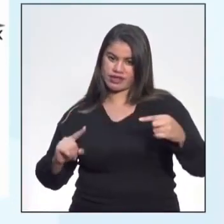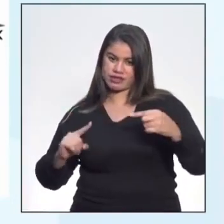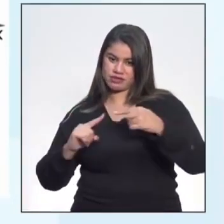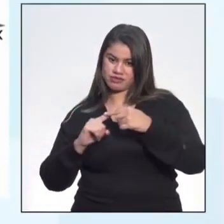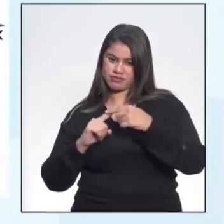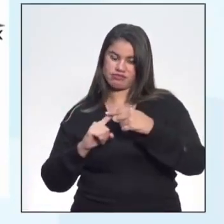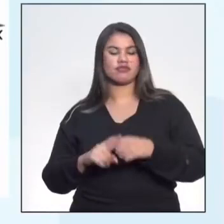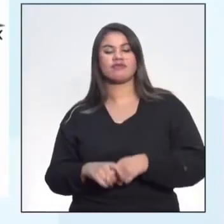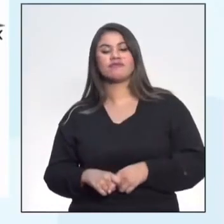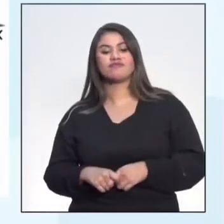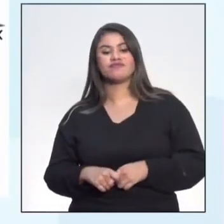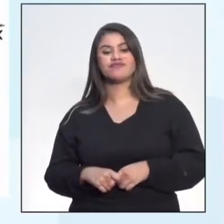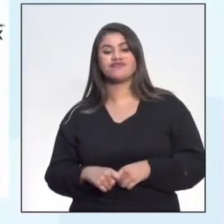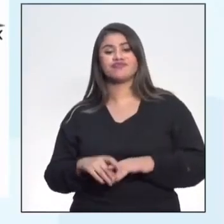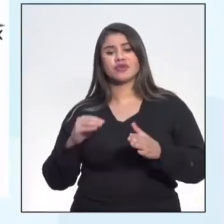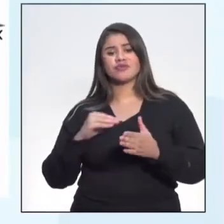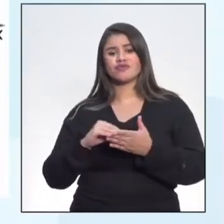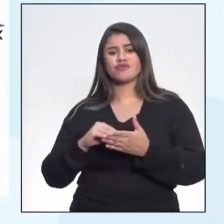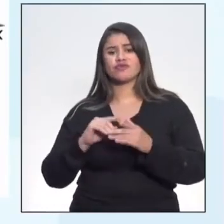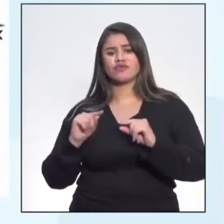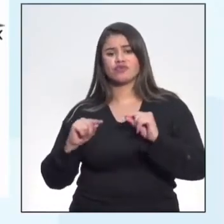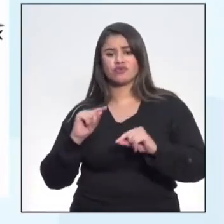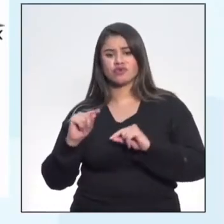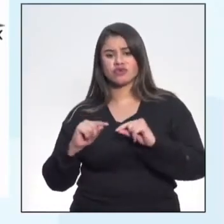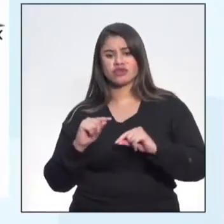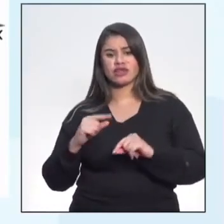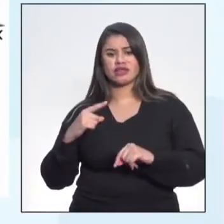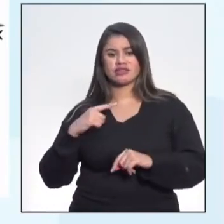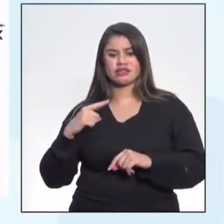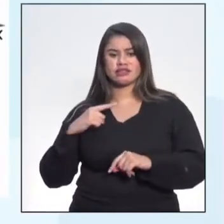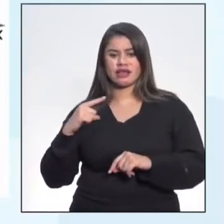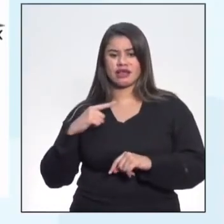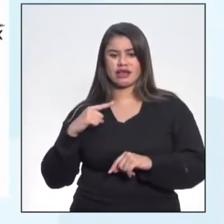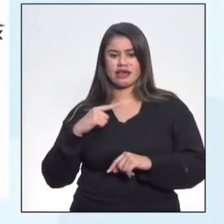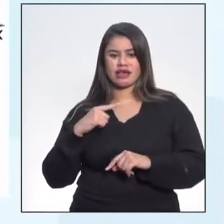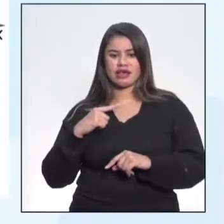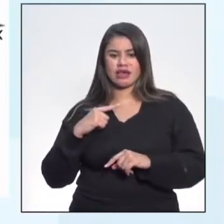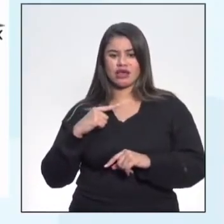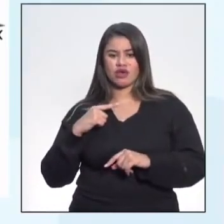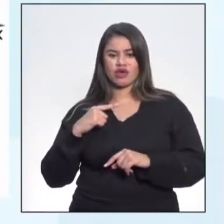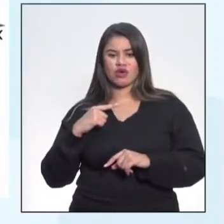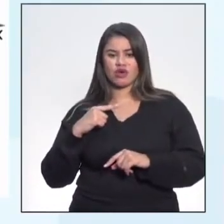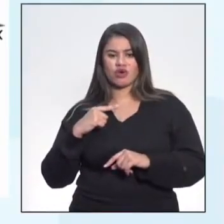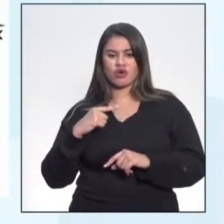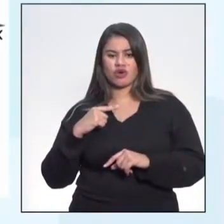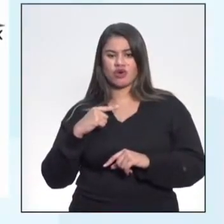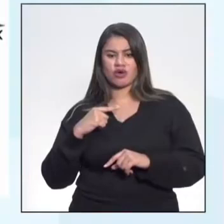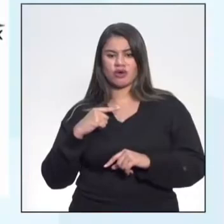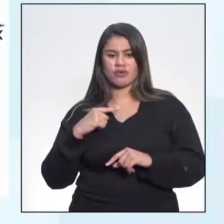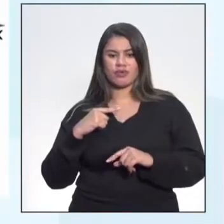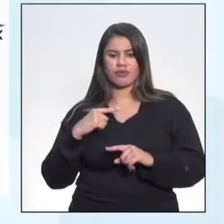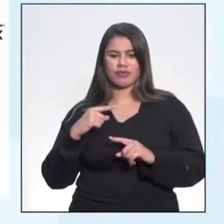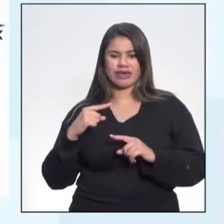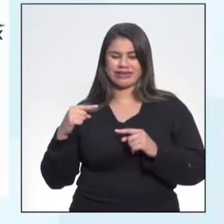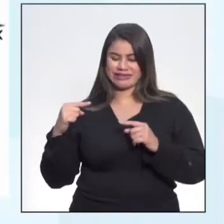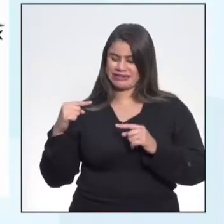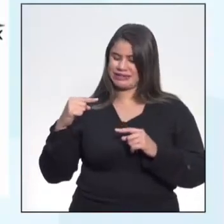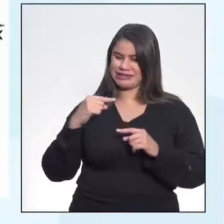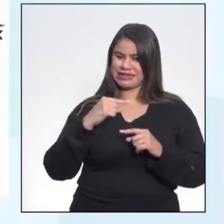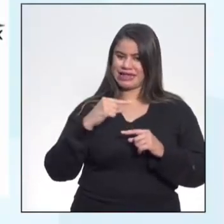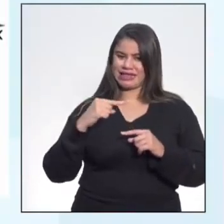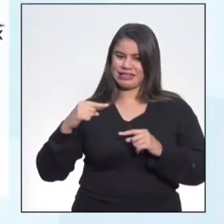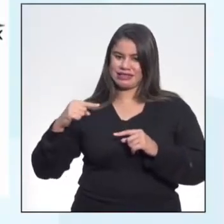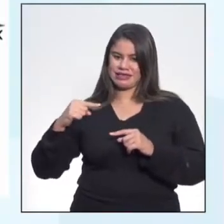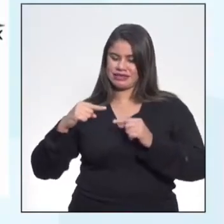tem anotado ali que não tem nesse meu aqui? Tem uma setinha com o número 1 e uma setinha com o número menos 2. Dá para ver isso? O